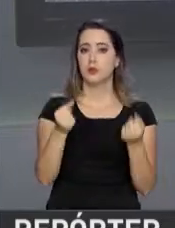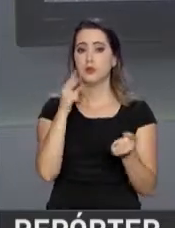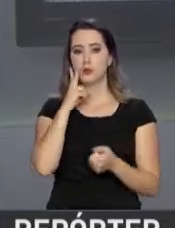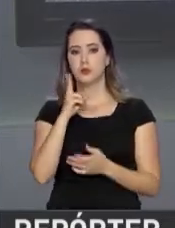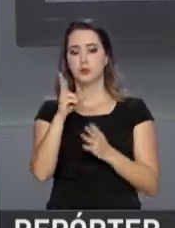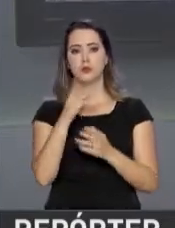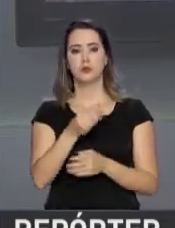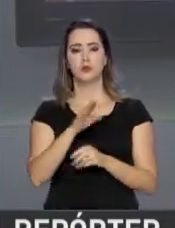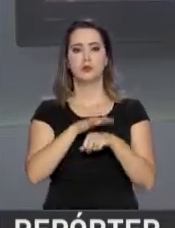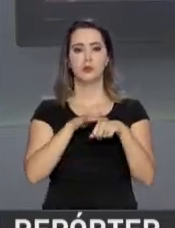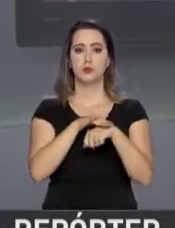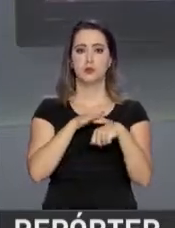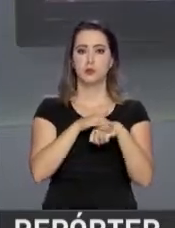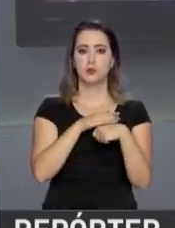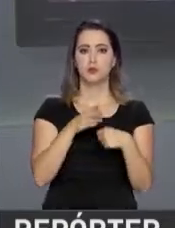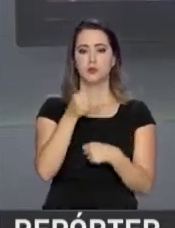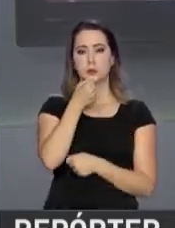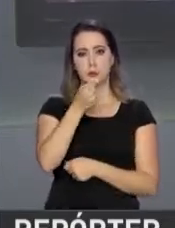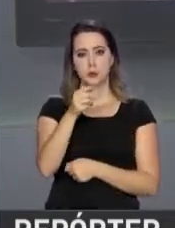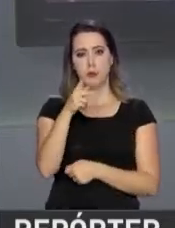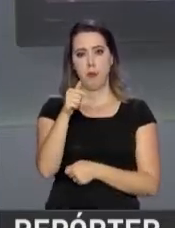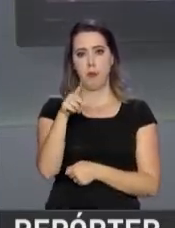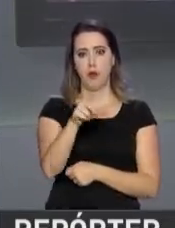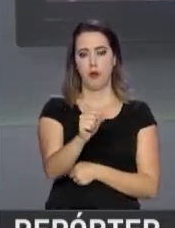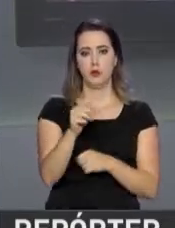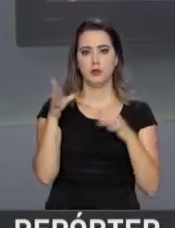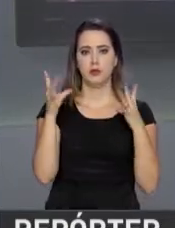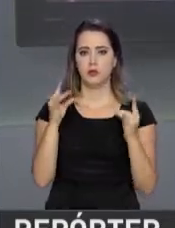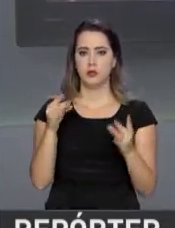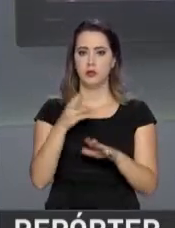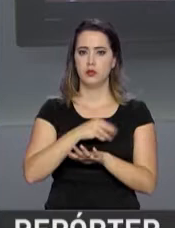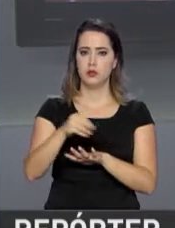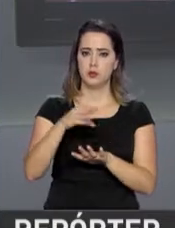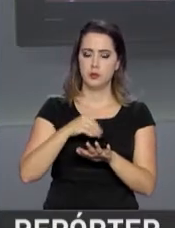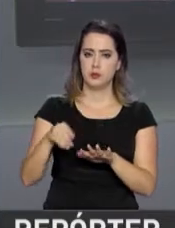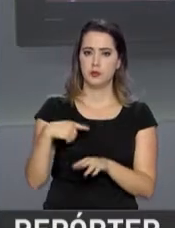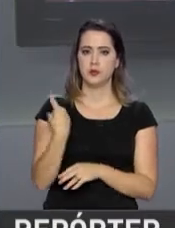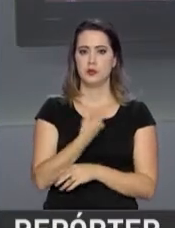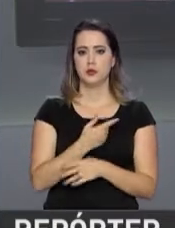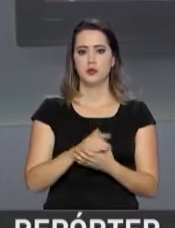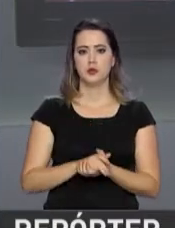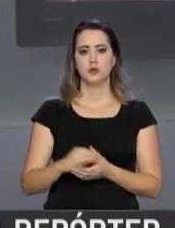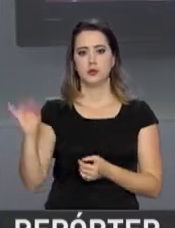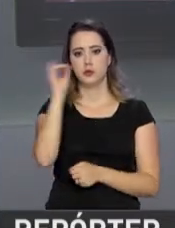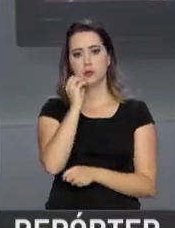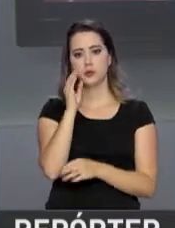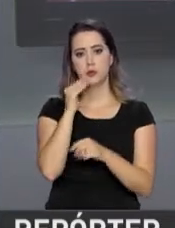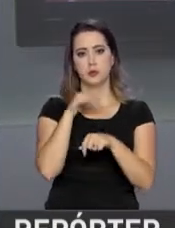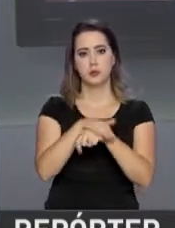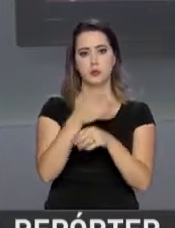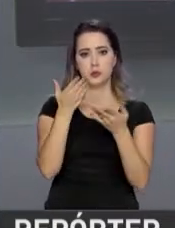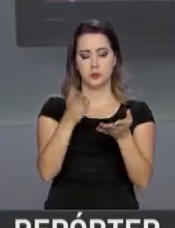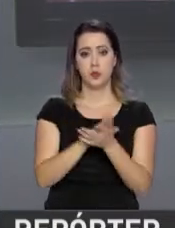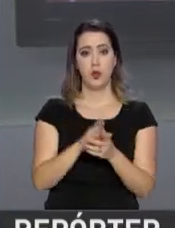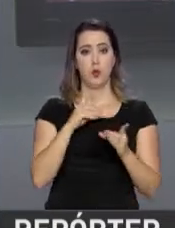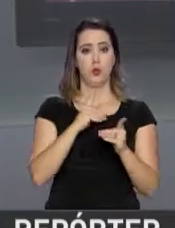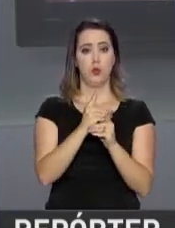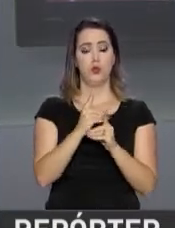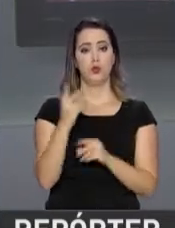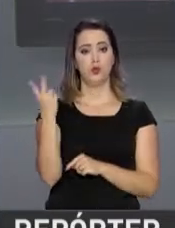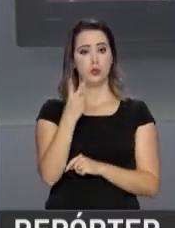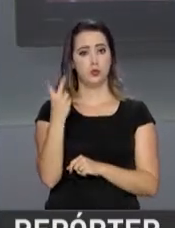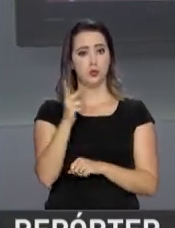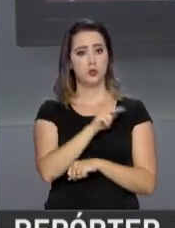vai ao vivo conversar com o repórter paulo la sálvia que tem mais informações para a gente paulo boa noite desse encontro entre os dois presidentes já